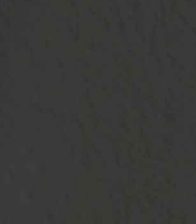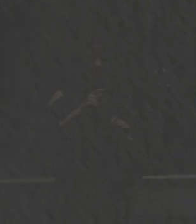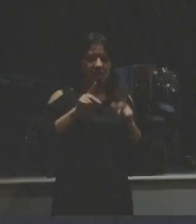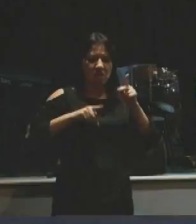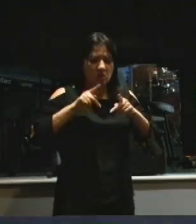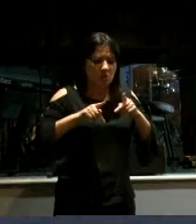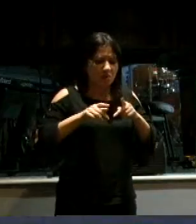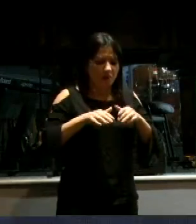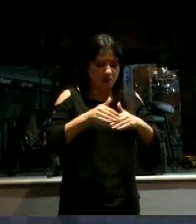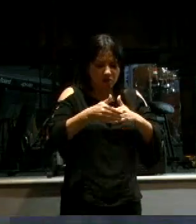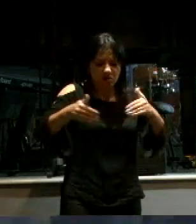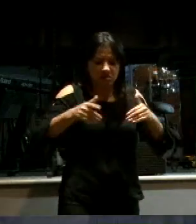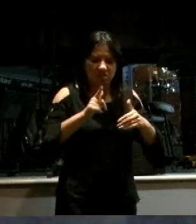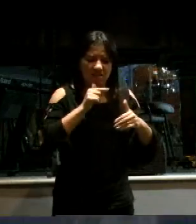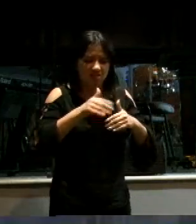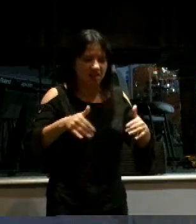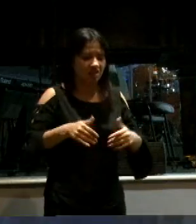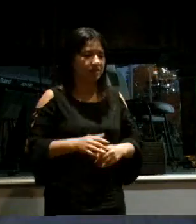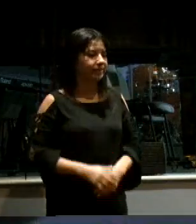Eu quero dizer para você